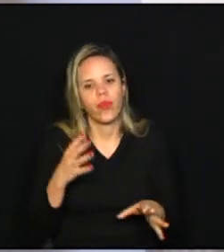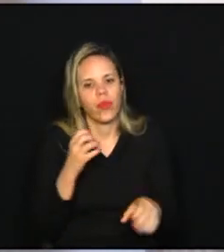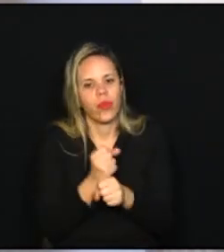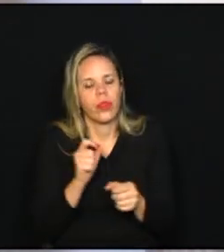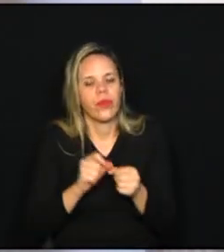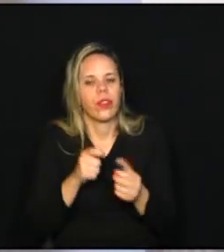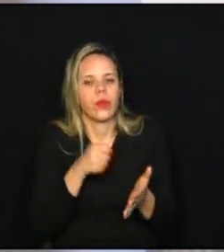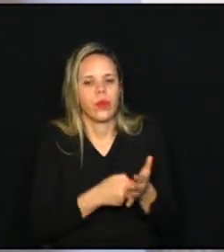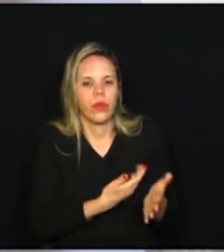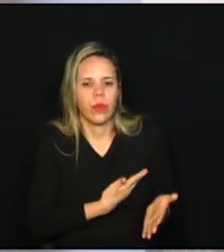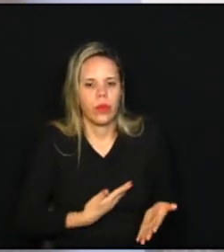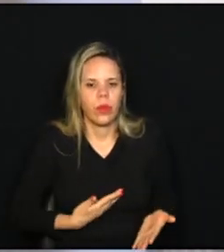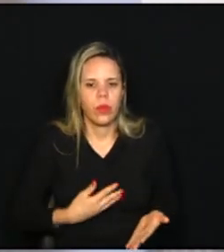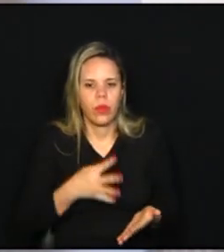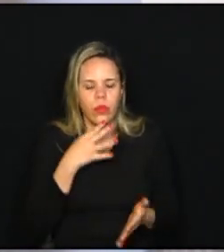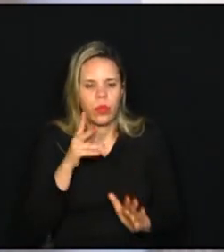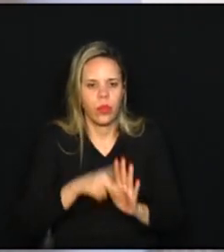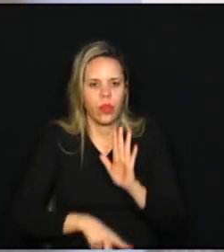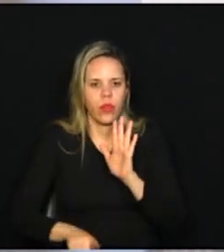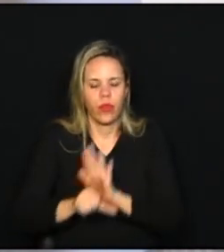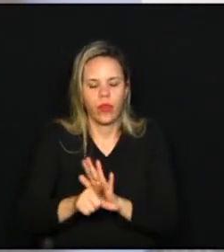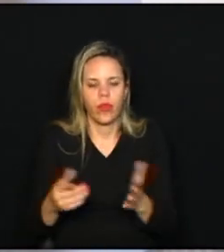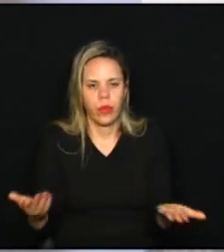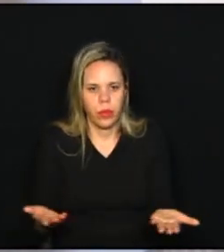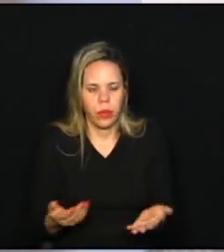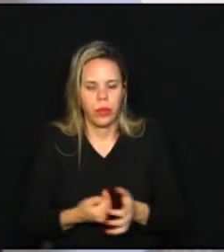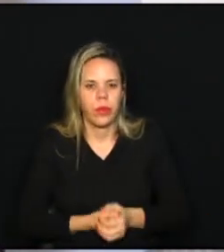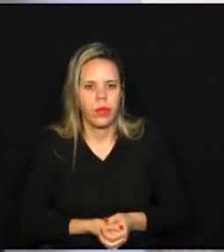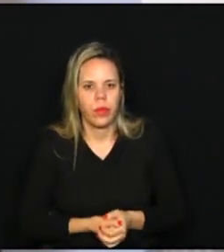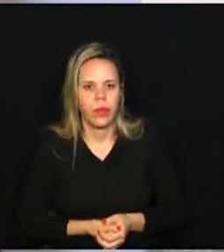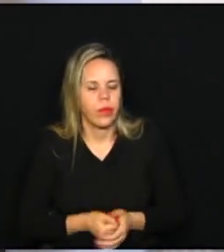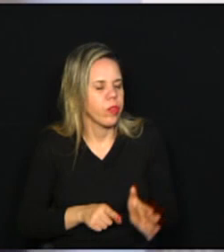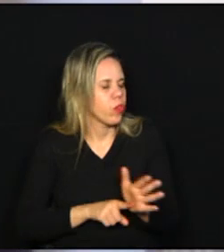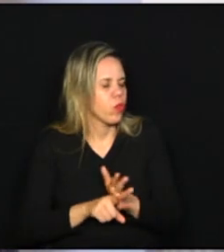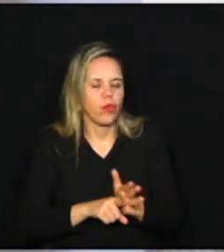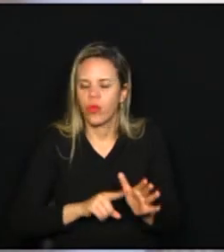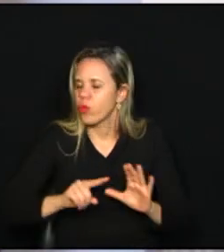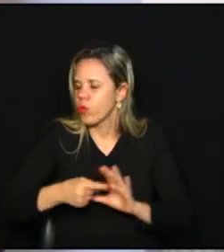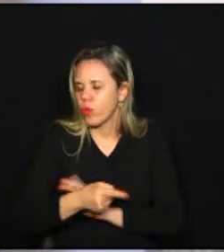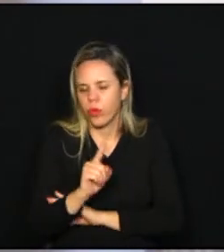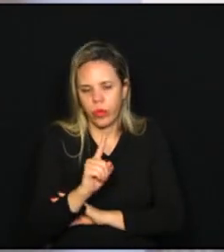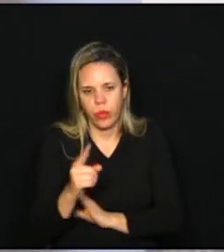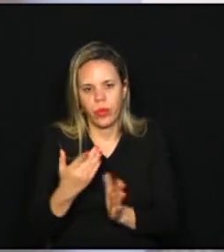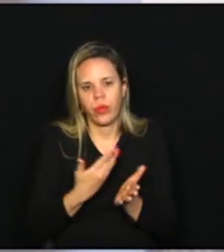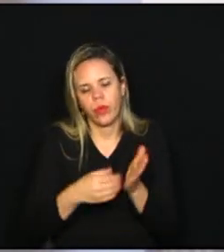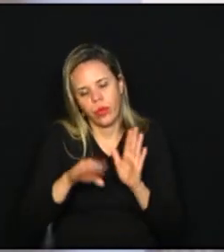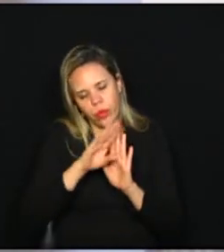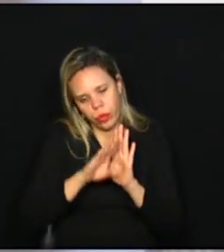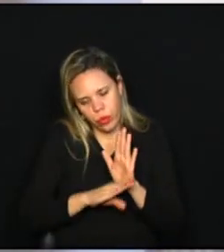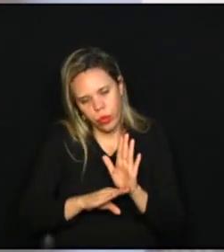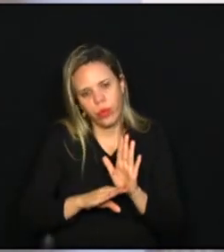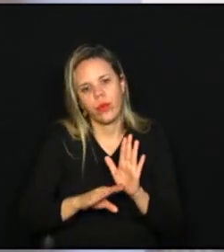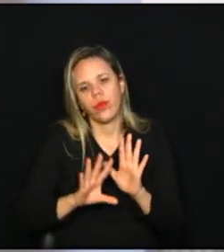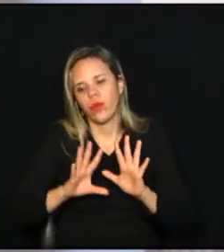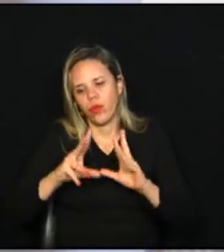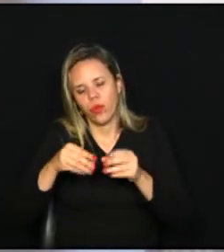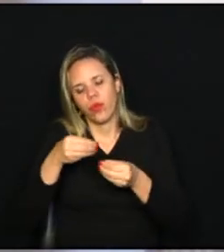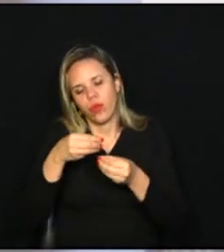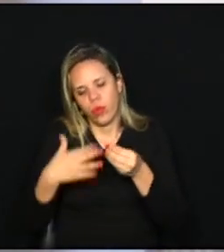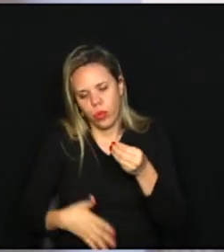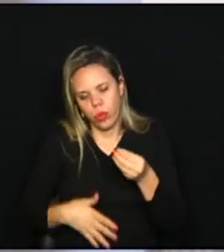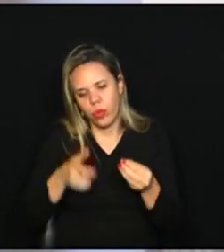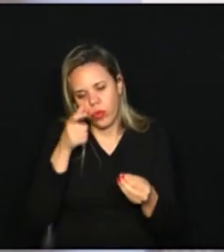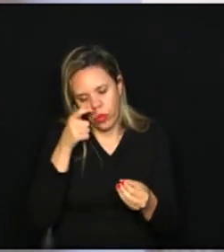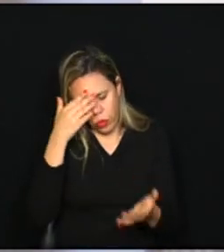política pública. Eu conheci o projeto de lei recentemente, não estudei a fundo, vi o princípio dele, vi os pressupostos e acredito